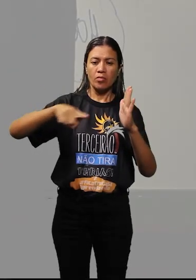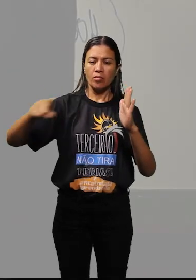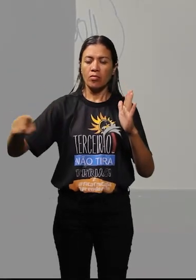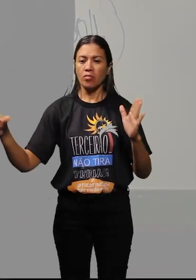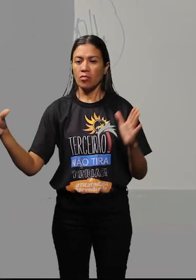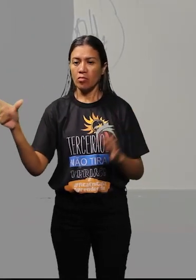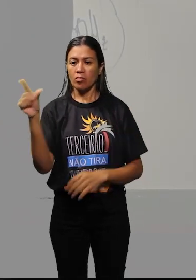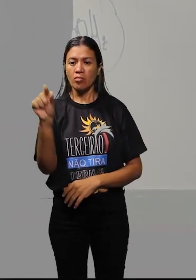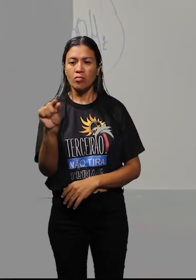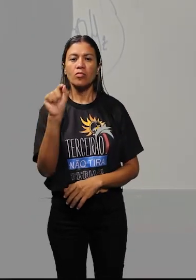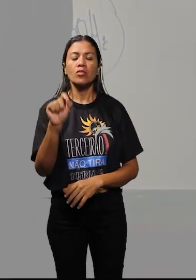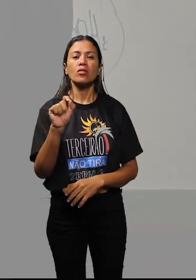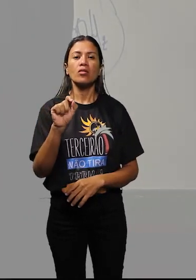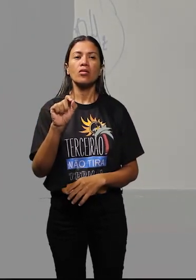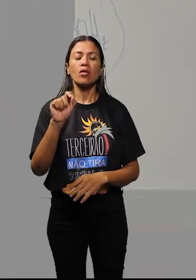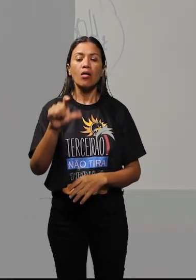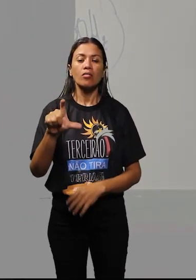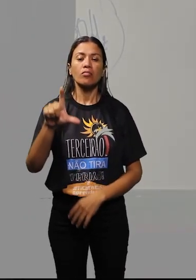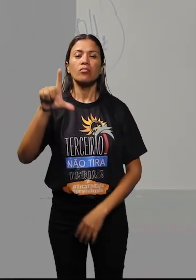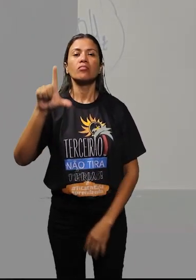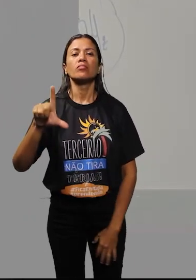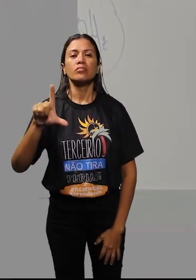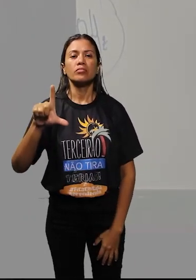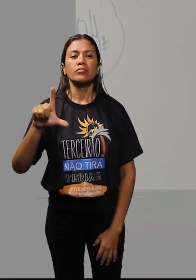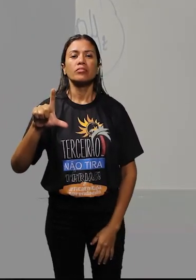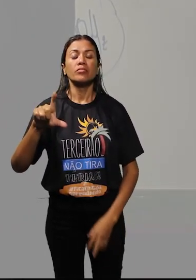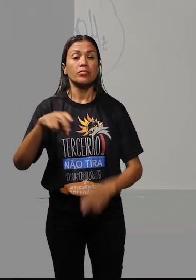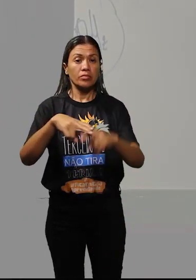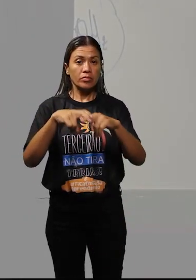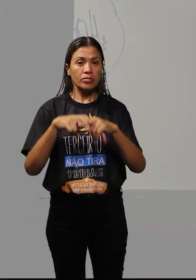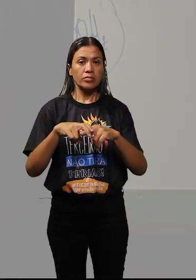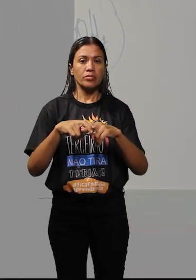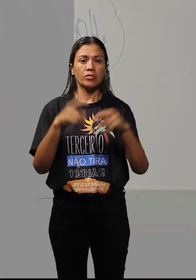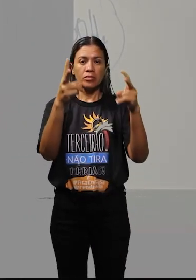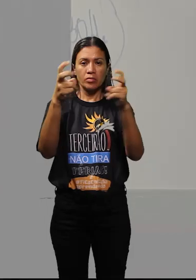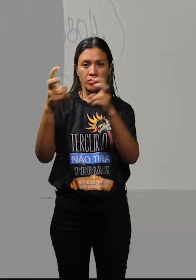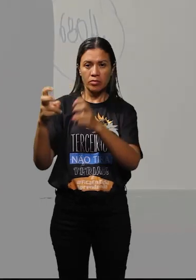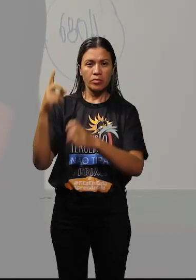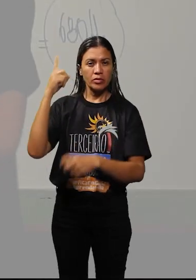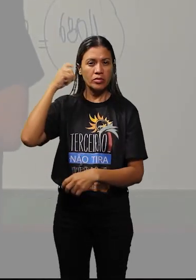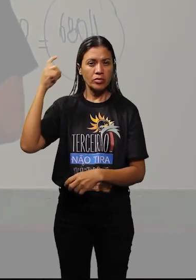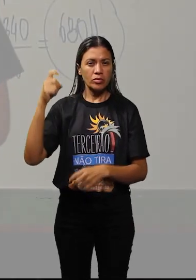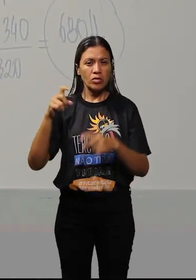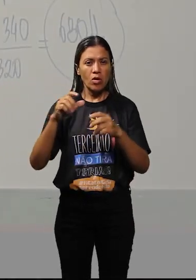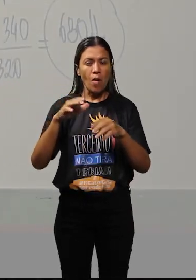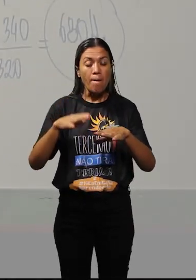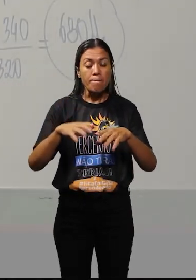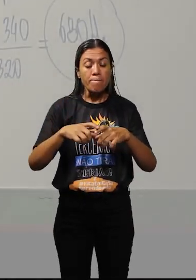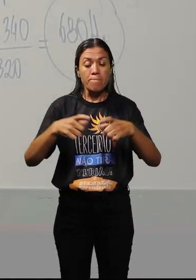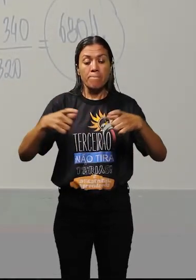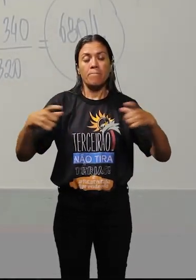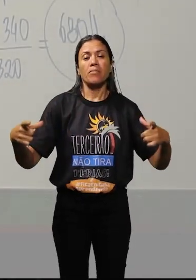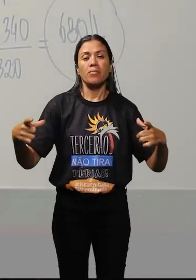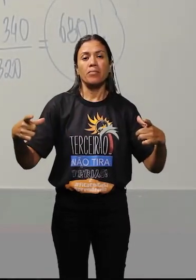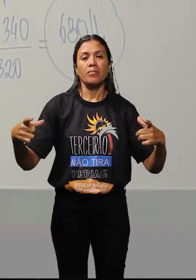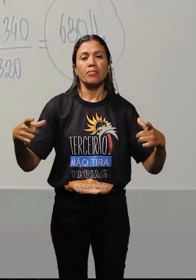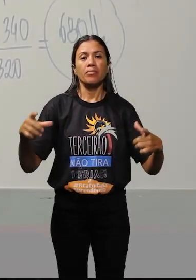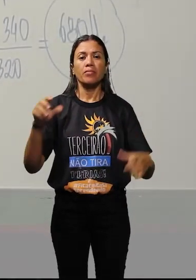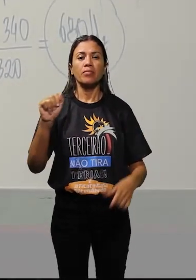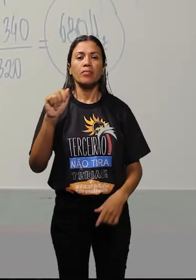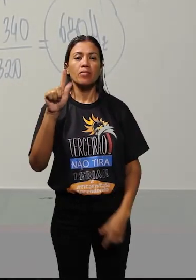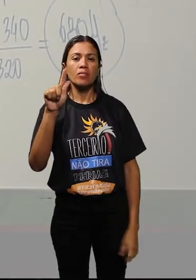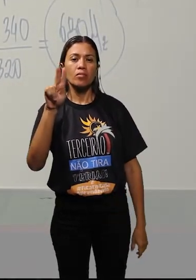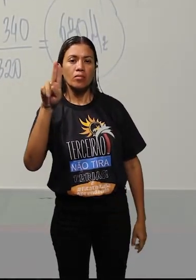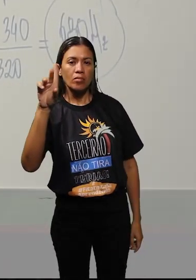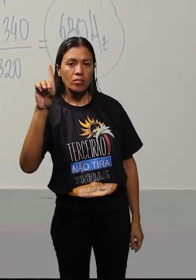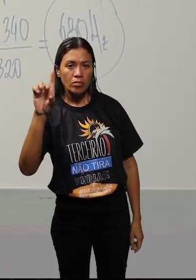se eu colocar o observador se afastando da fonte, lembra quando ele estava parado? Chega a primeira frente de